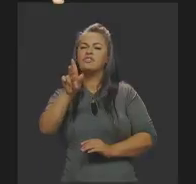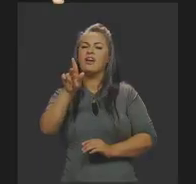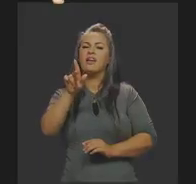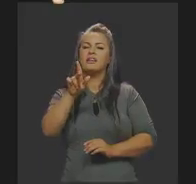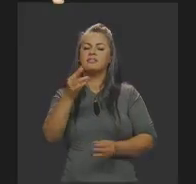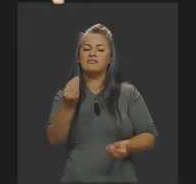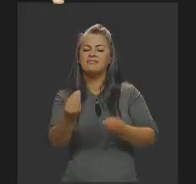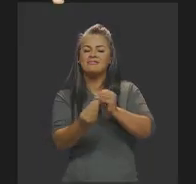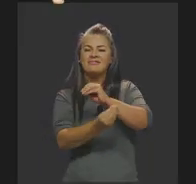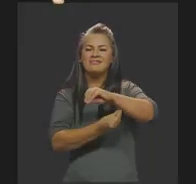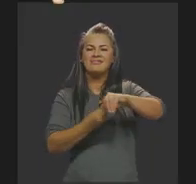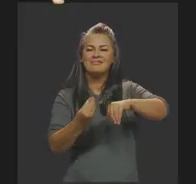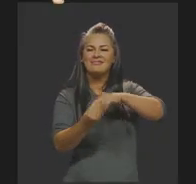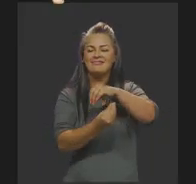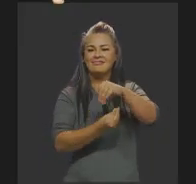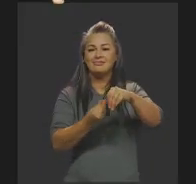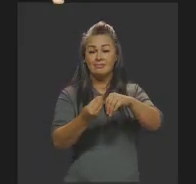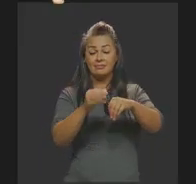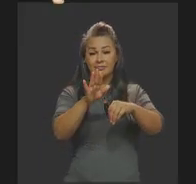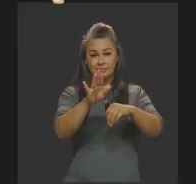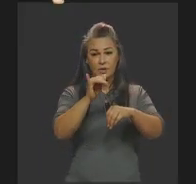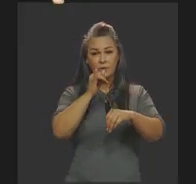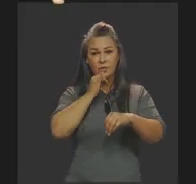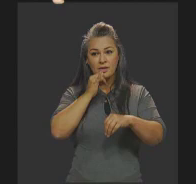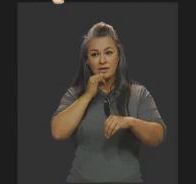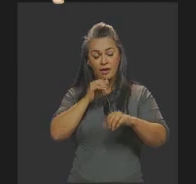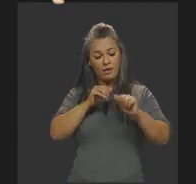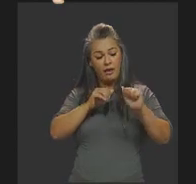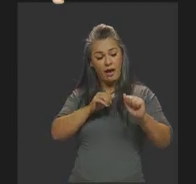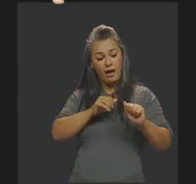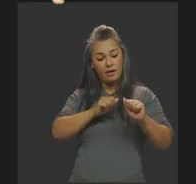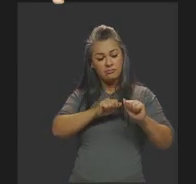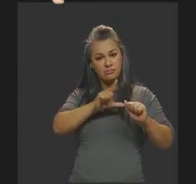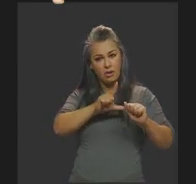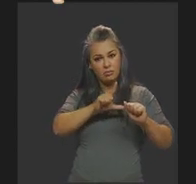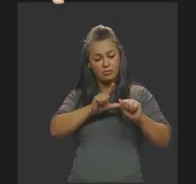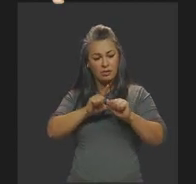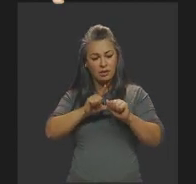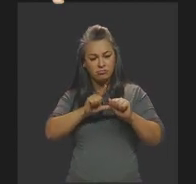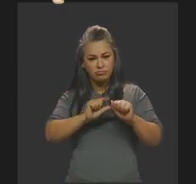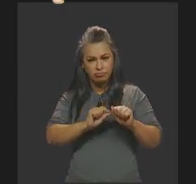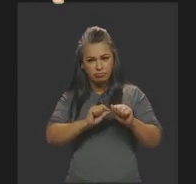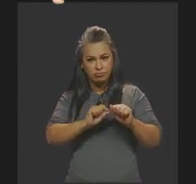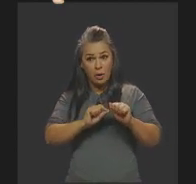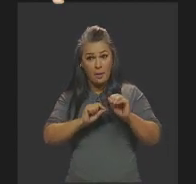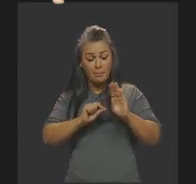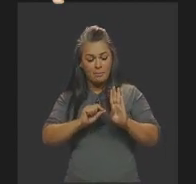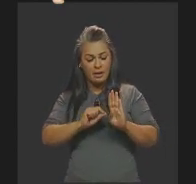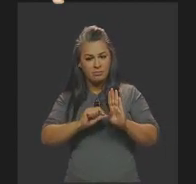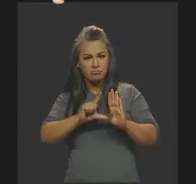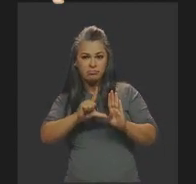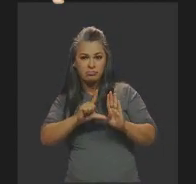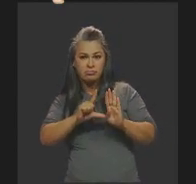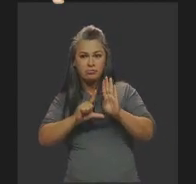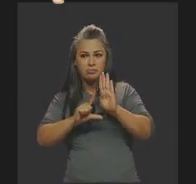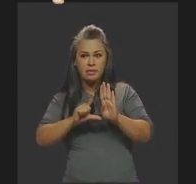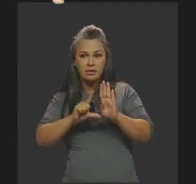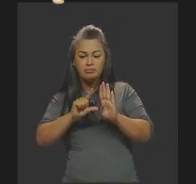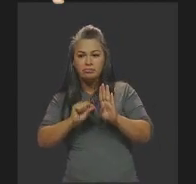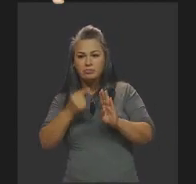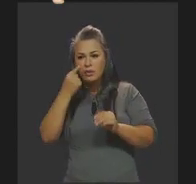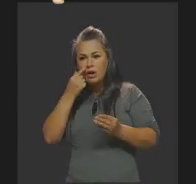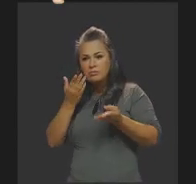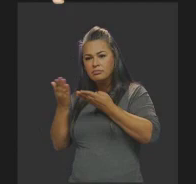Esse mesmo indivíduo, então, azão, azinho, bezão, bezinho, esses dois pares aqui, então, de